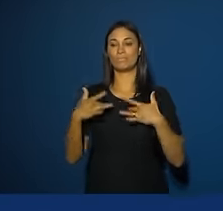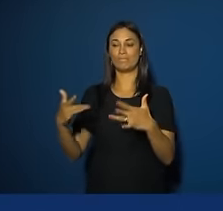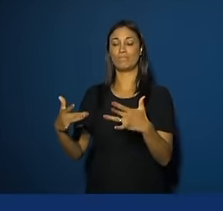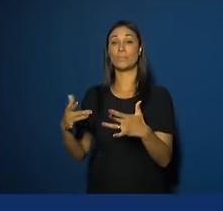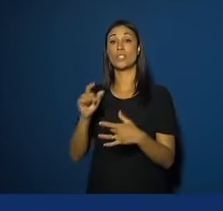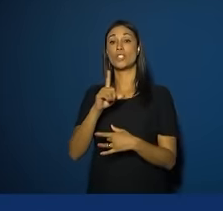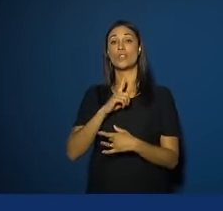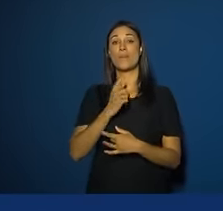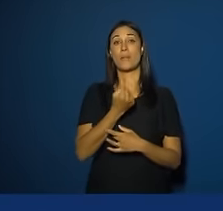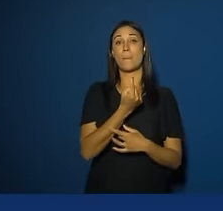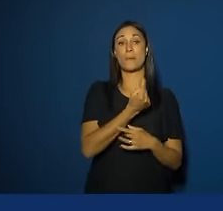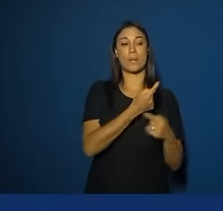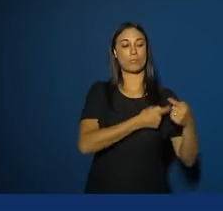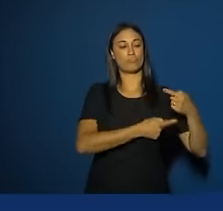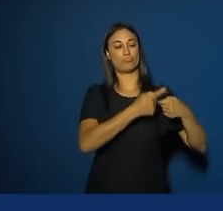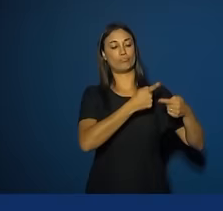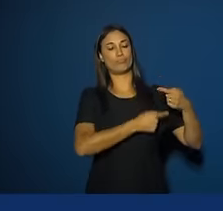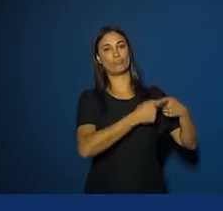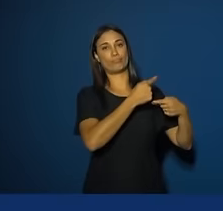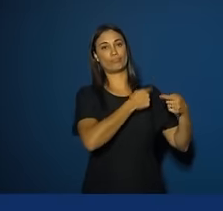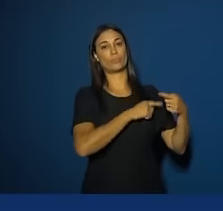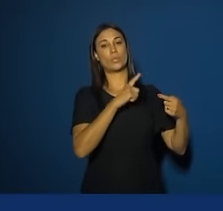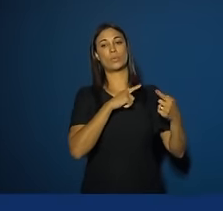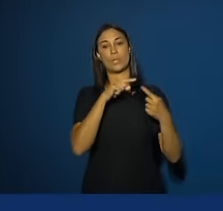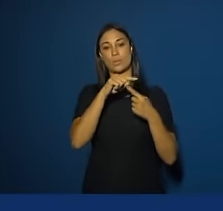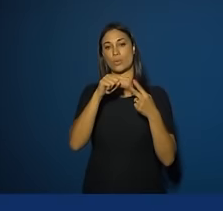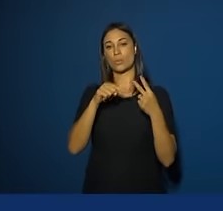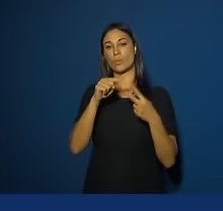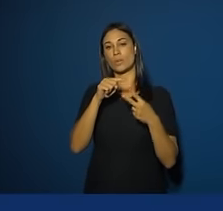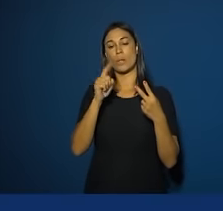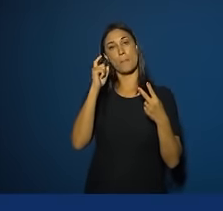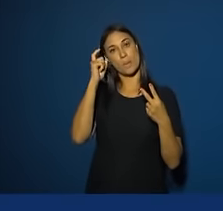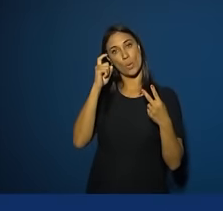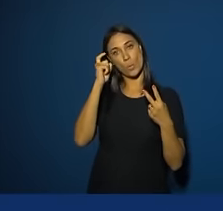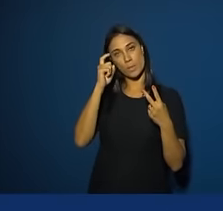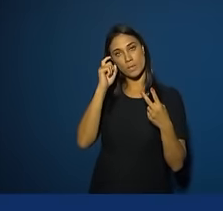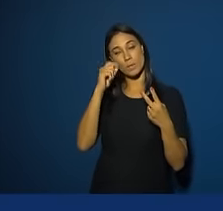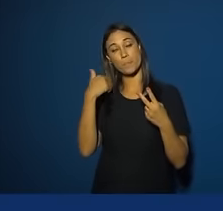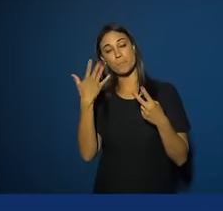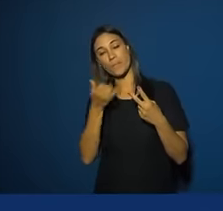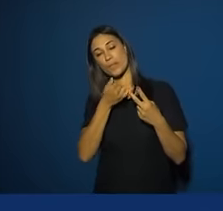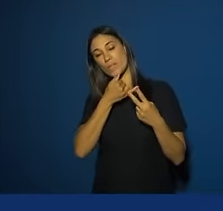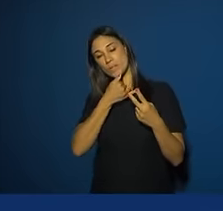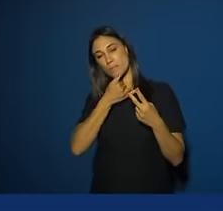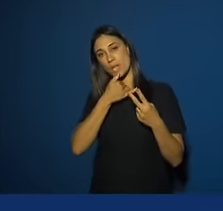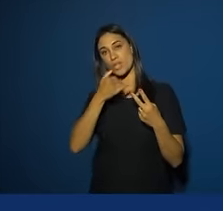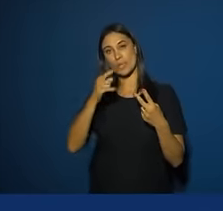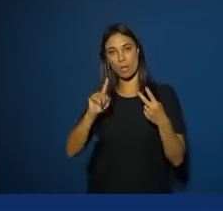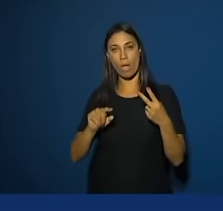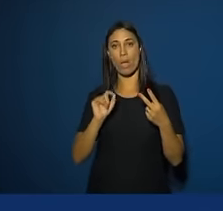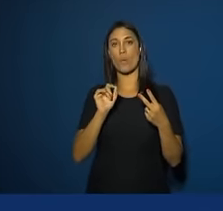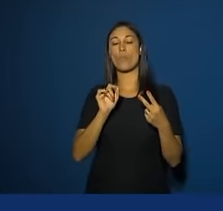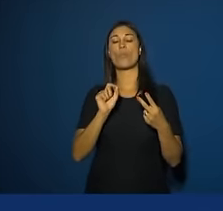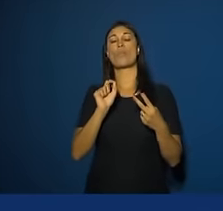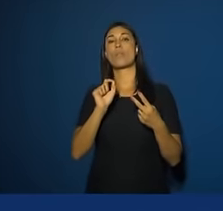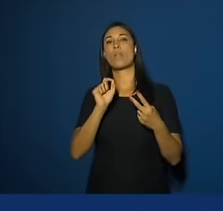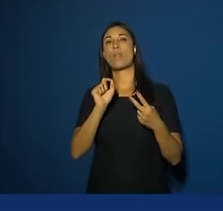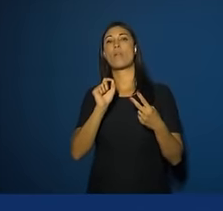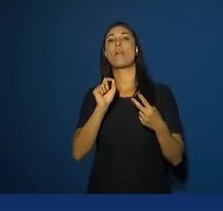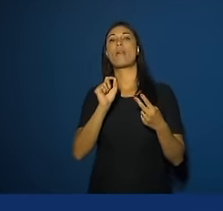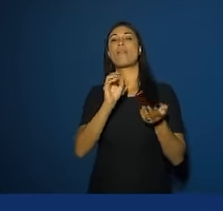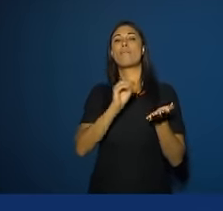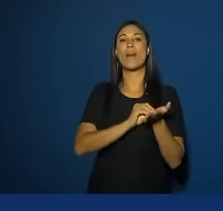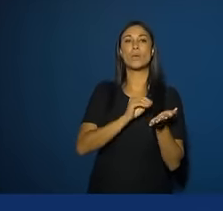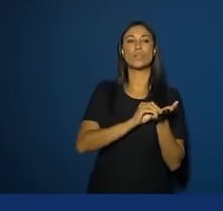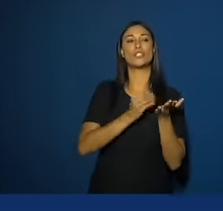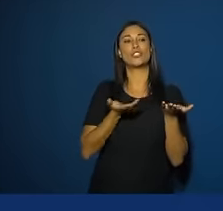tiveram aquela primeira geração então eu ten essas duas preocupações Infelizmente isso vai ser fonte de instabilidade